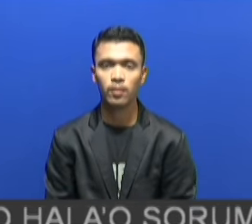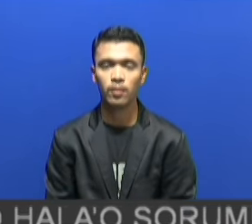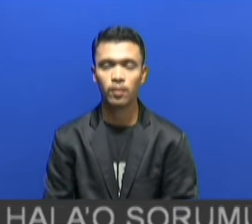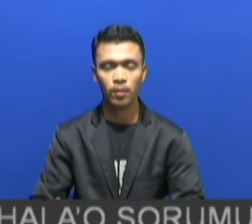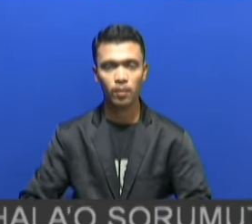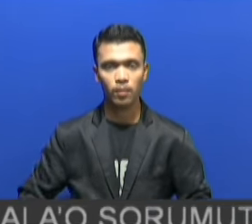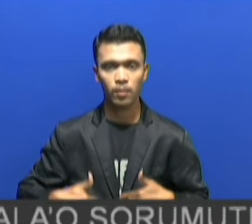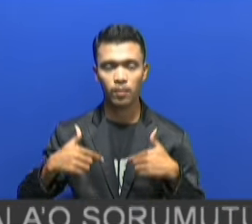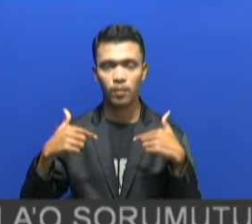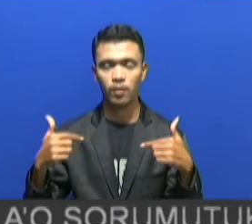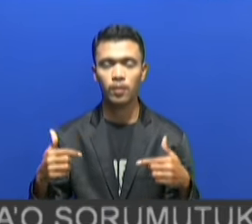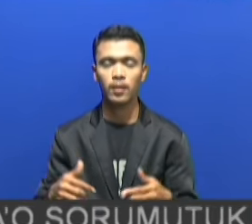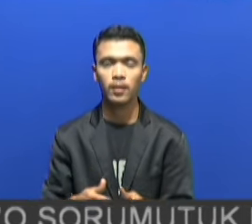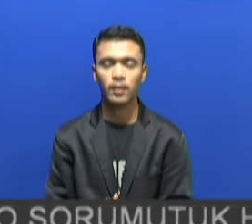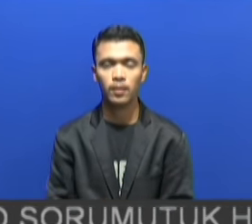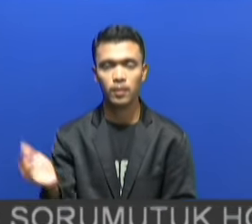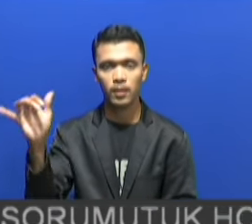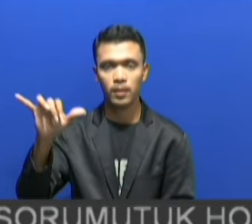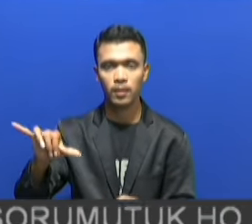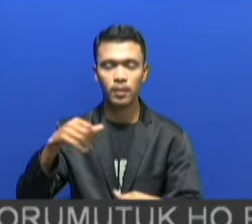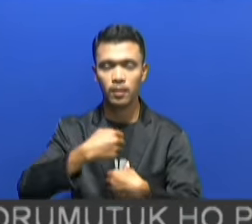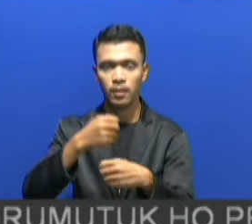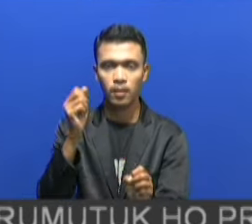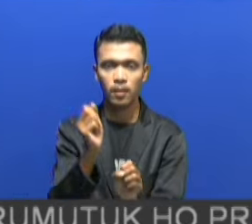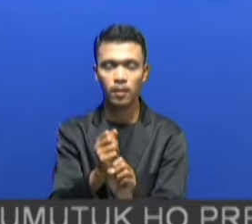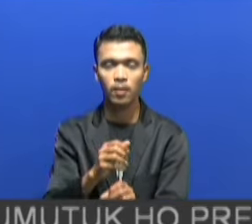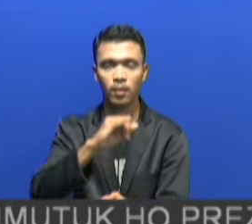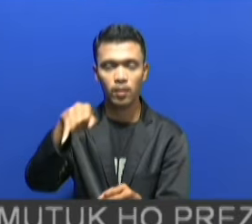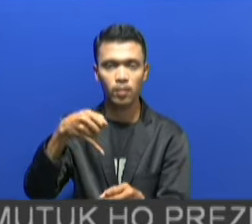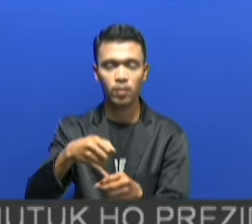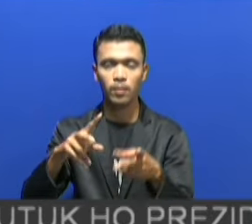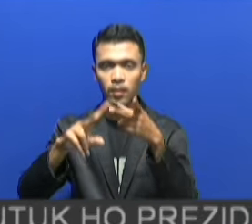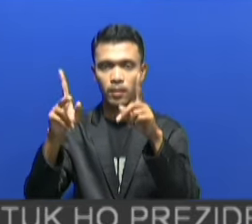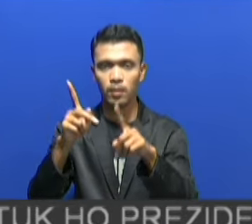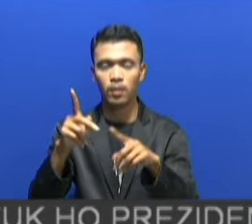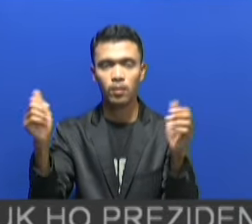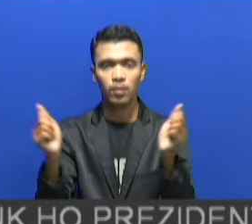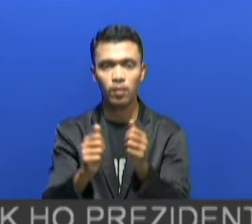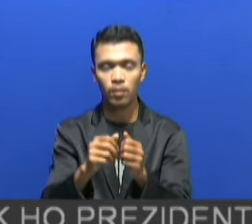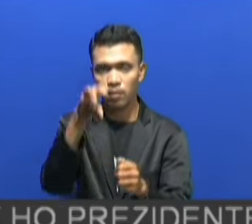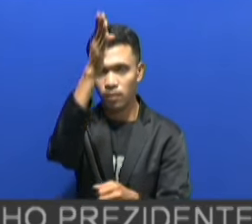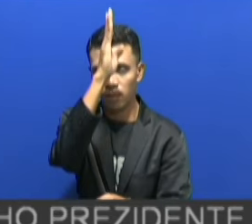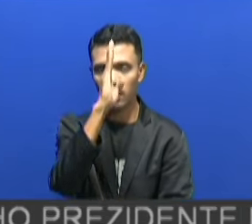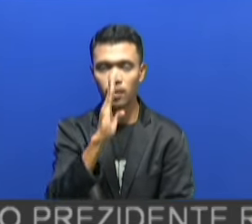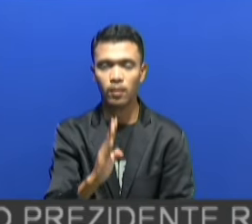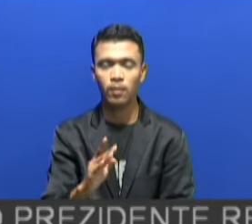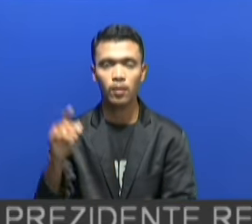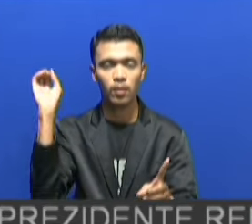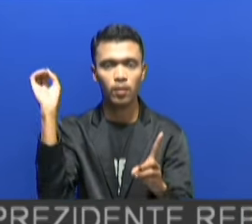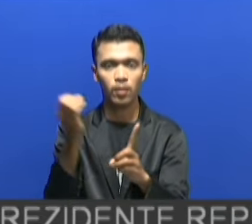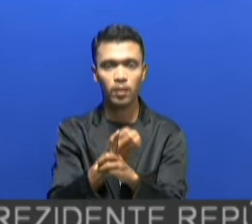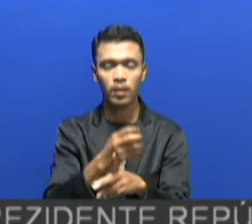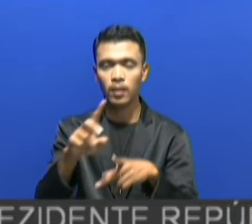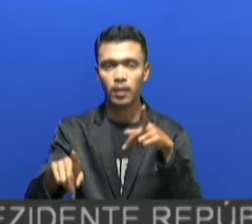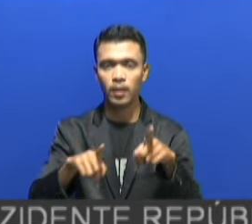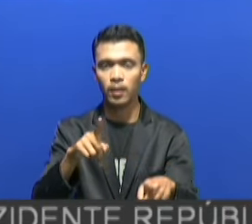vida espiritual, Nebê, Sira Rala e contempla, viu se na relação da Imarama Classe. Oportunidade de